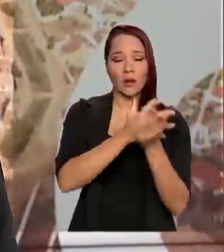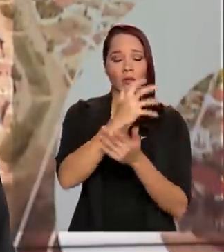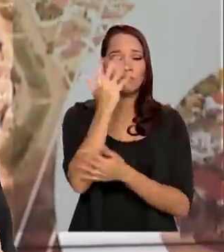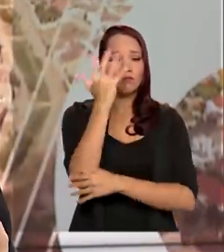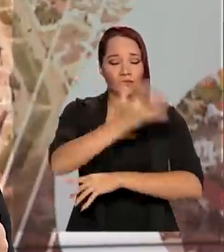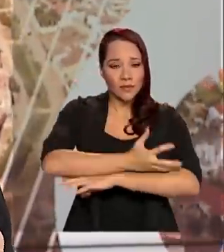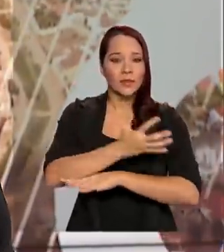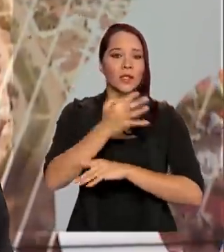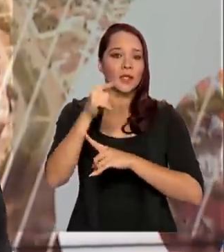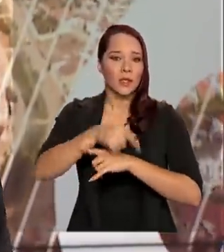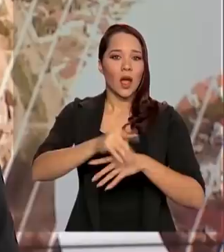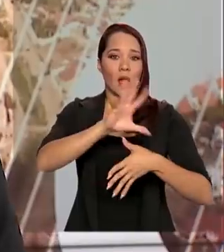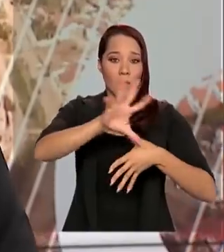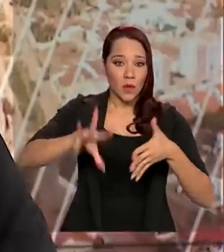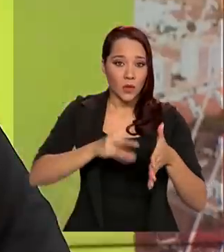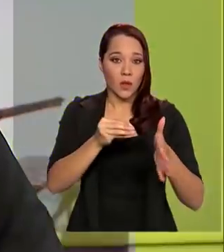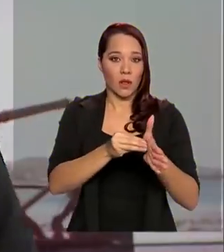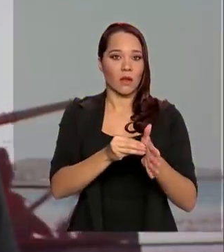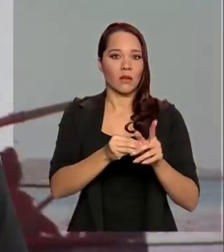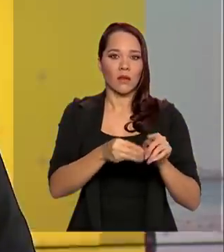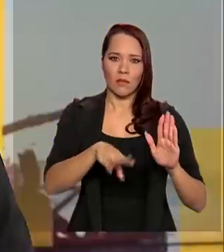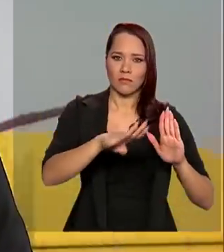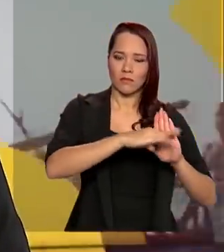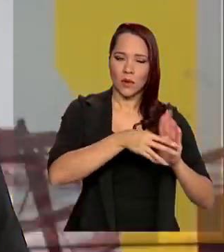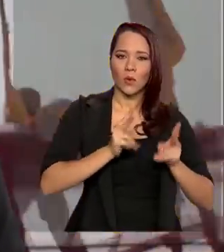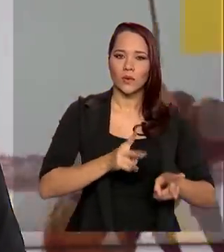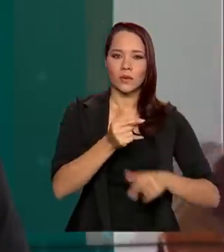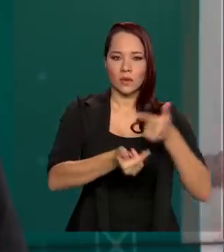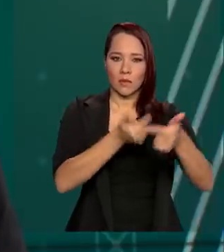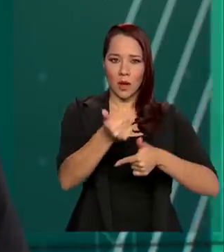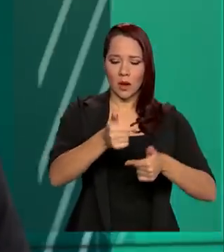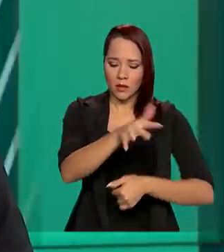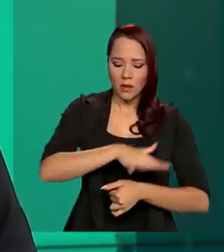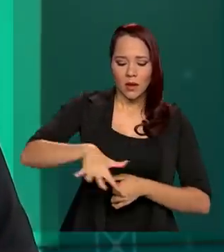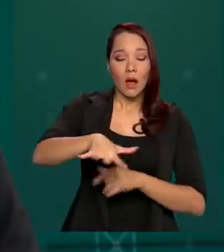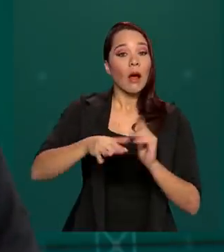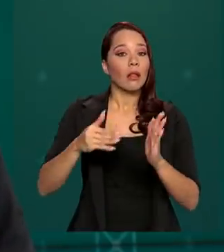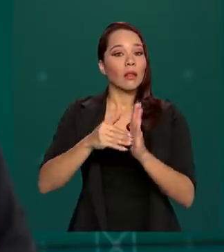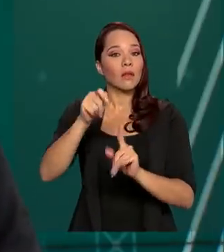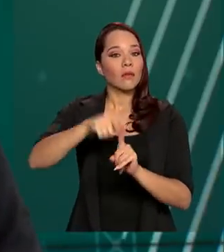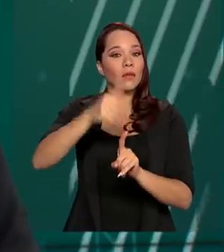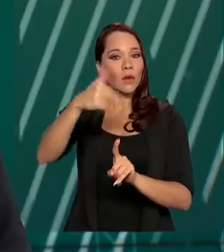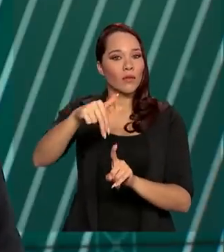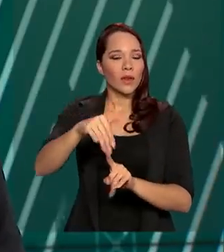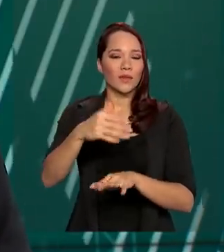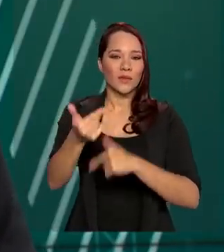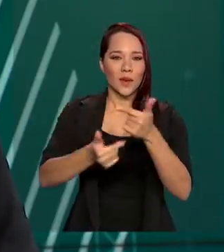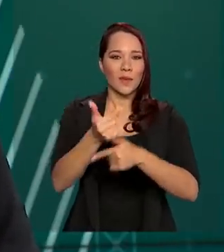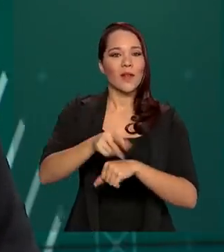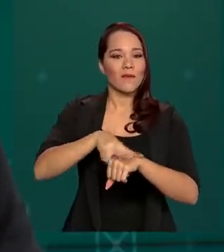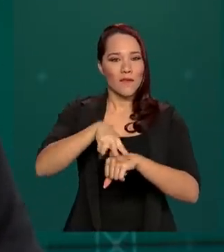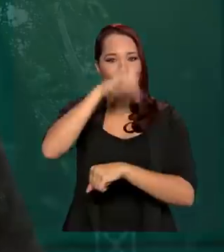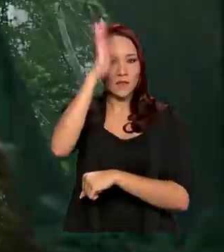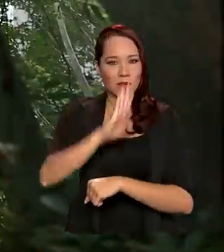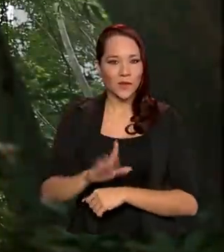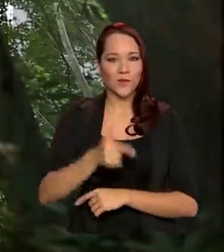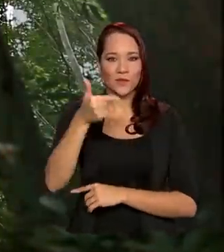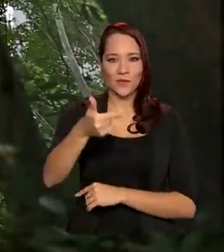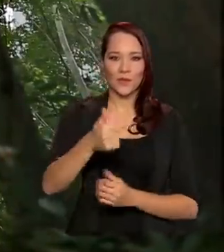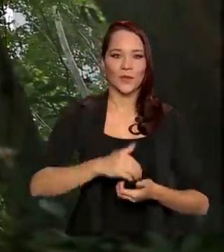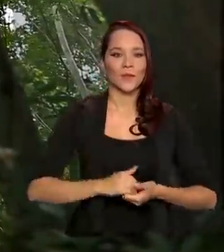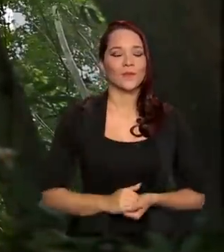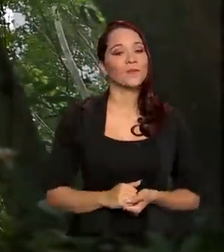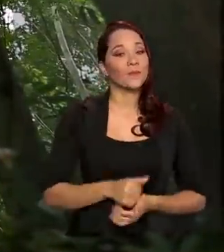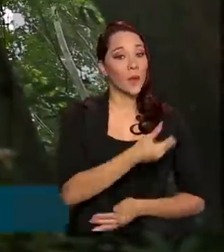Legal. E as Forças Armadas vão continuar atuando na região até novembro, com a Operação Verde Brasil 2.